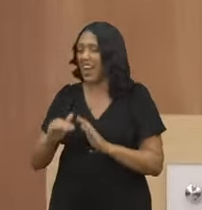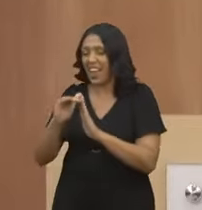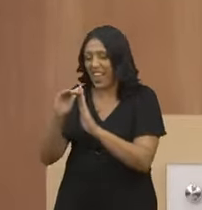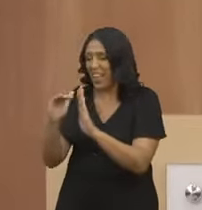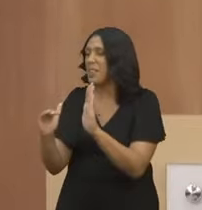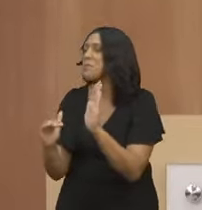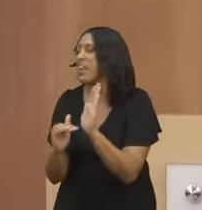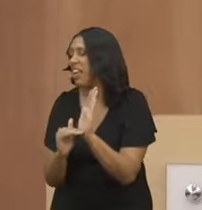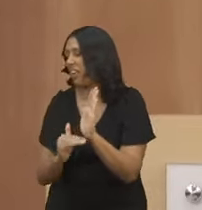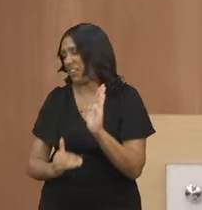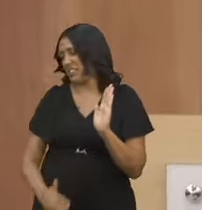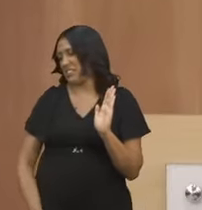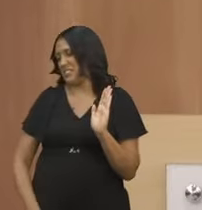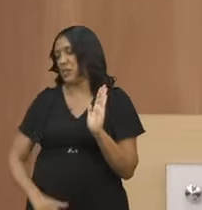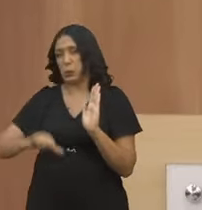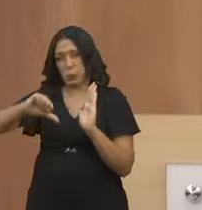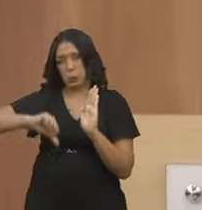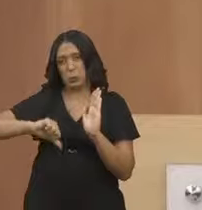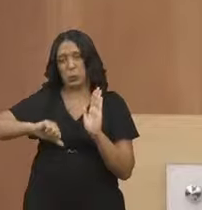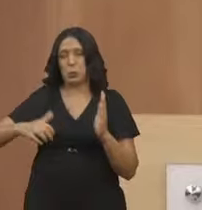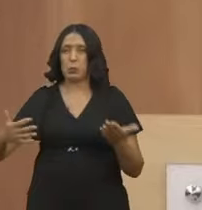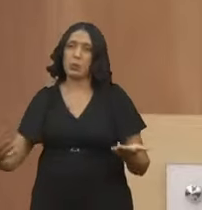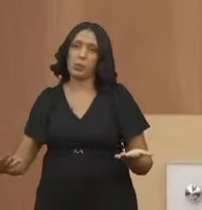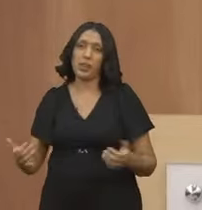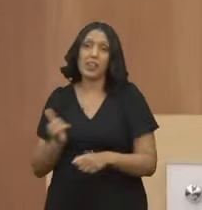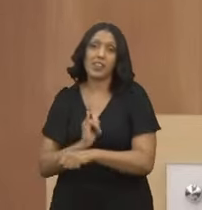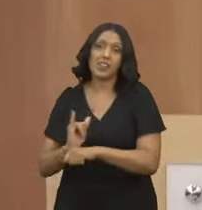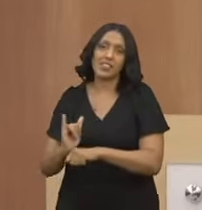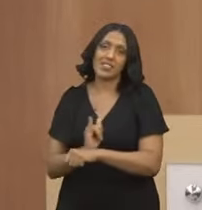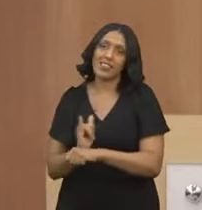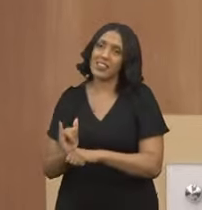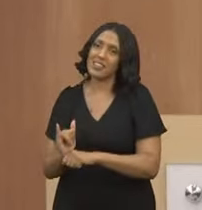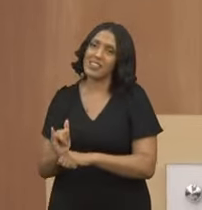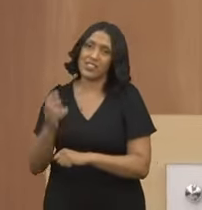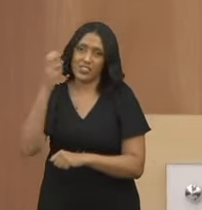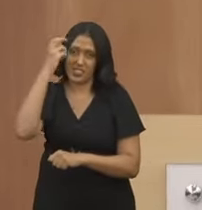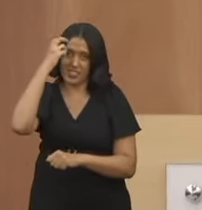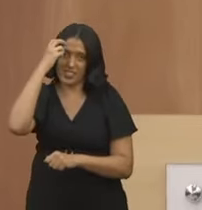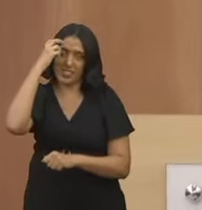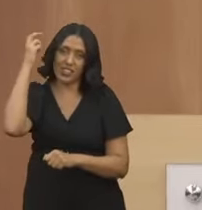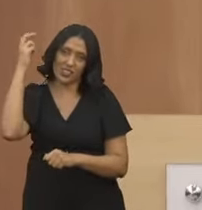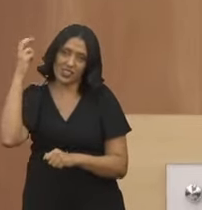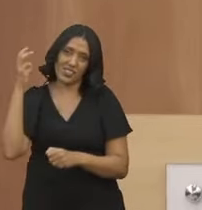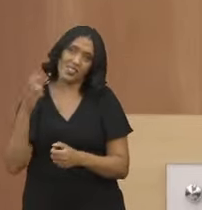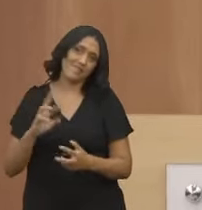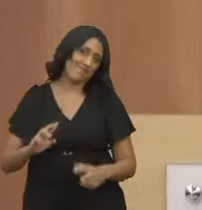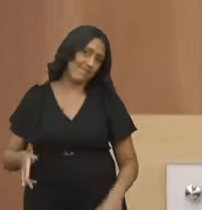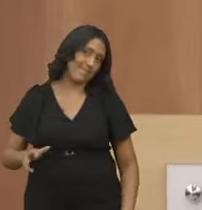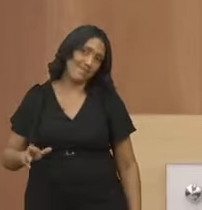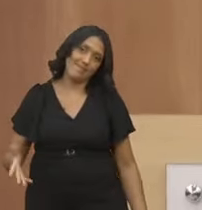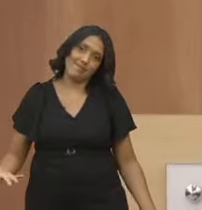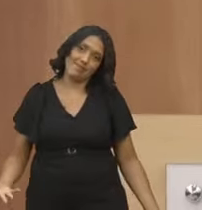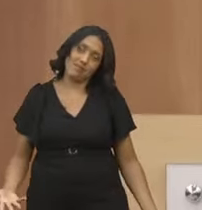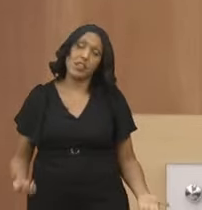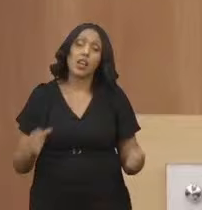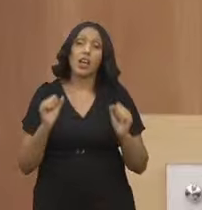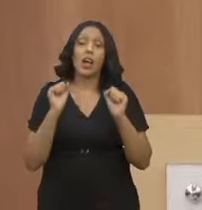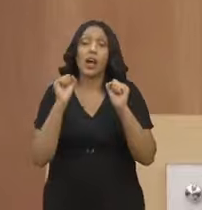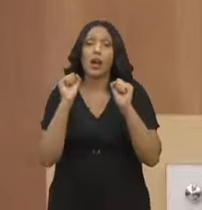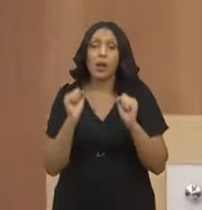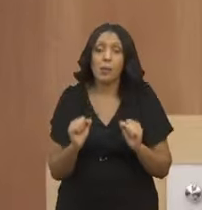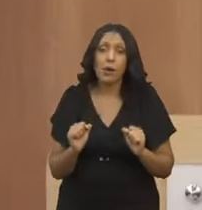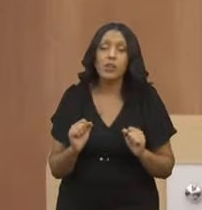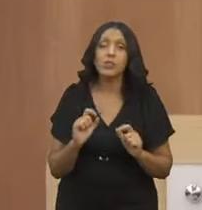outra coisa que poderia cortar em coisas que não são prioridades, cortar em gastos voltados para a política, cortar na merenda